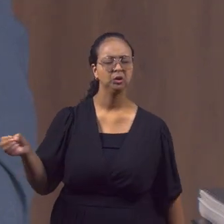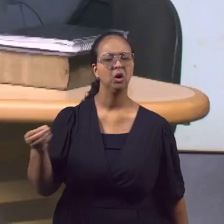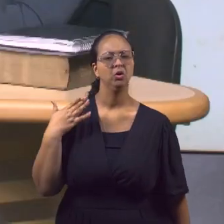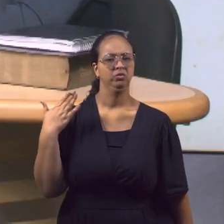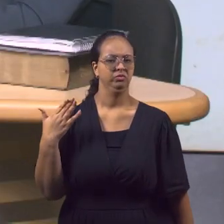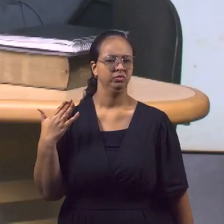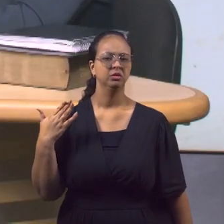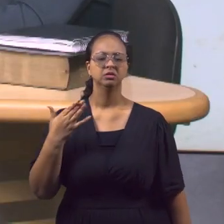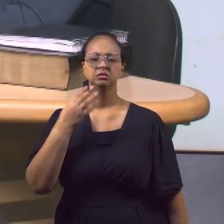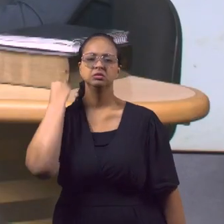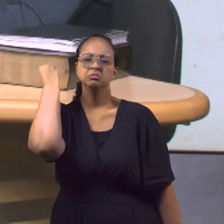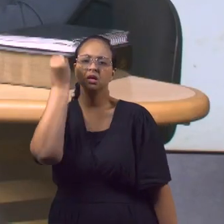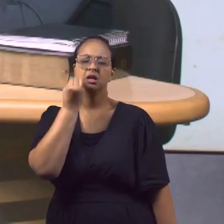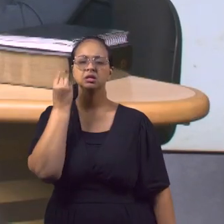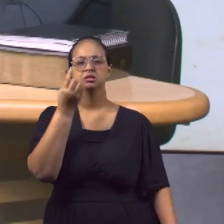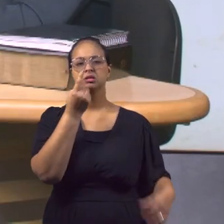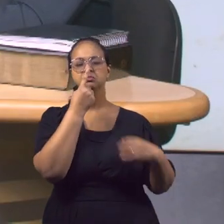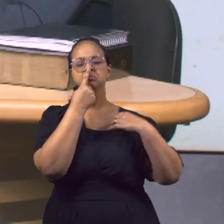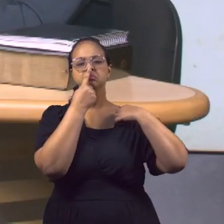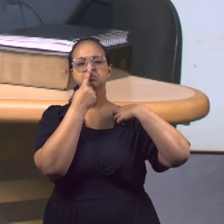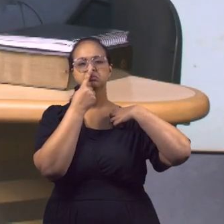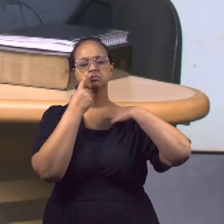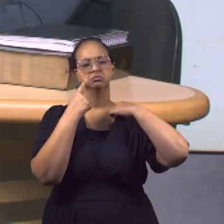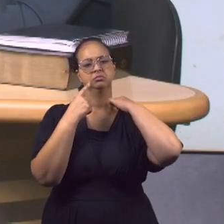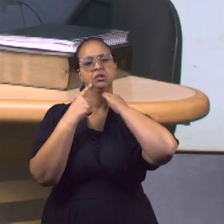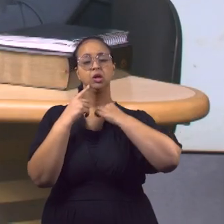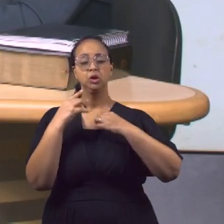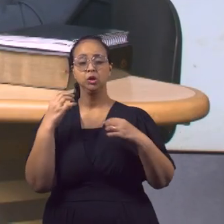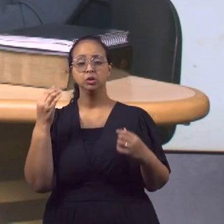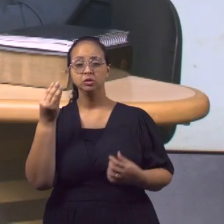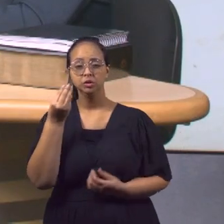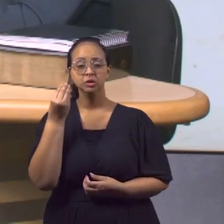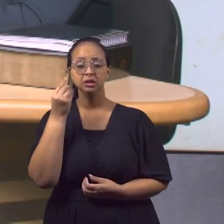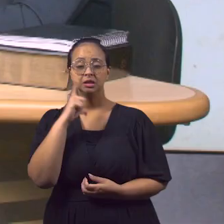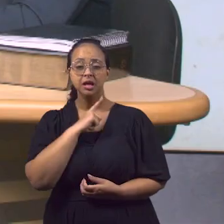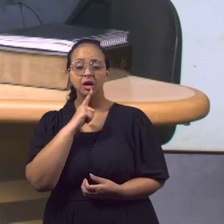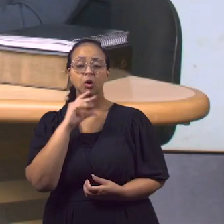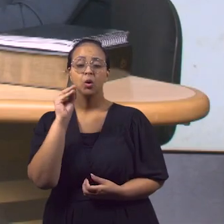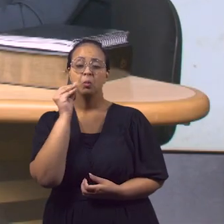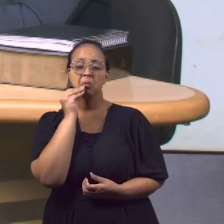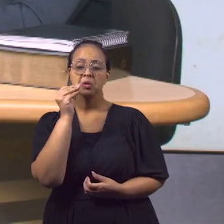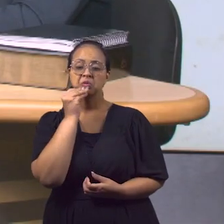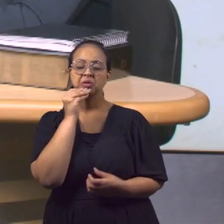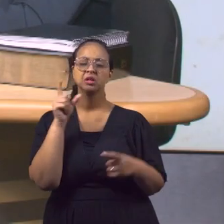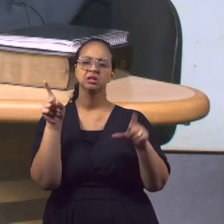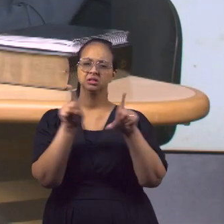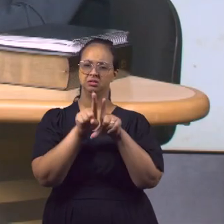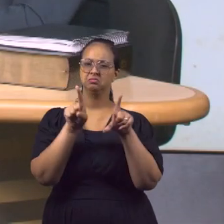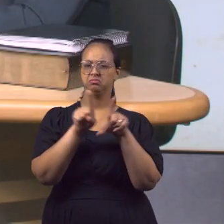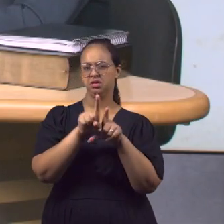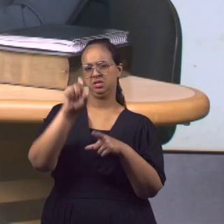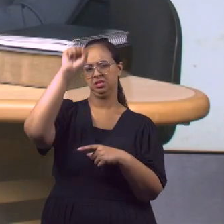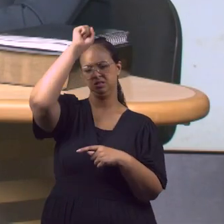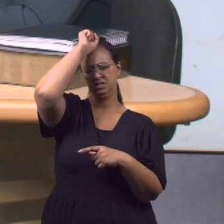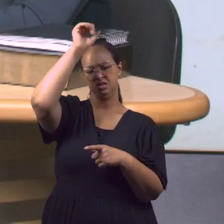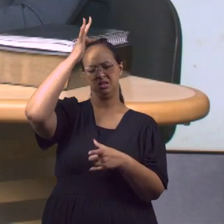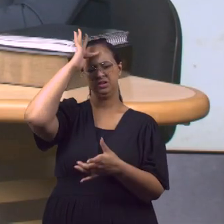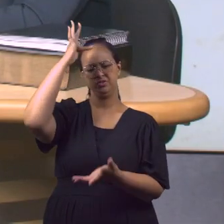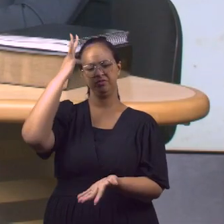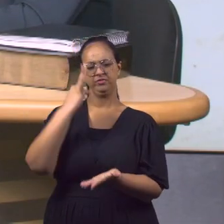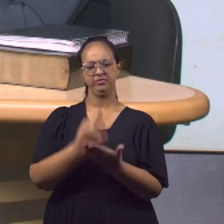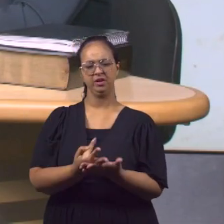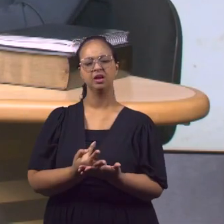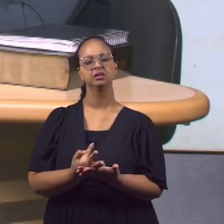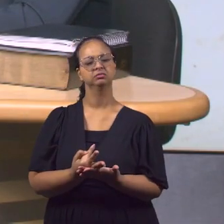identidade. Uma nova identidade, um novo momento, uma nova oportunidade que Deus nos deu. Sara também foi um exemplo de